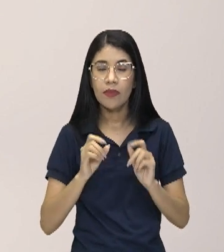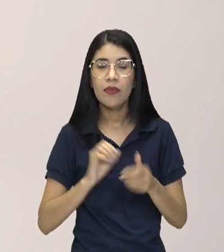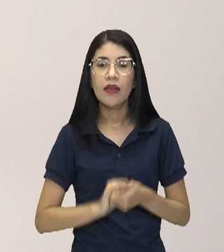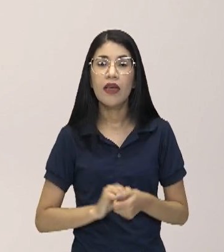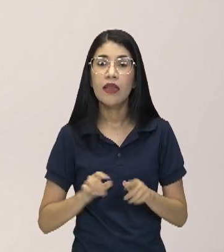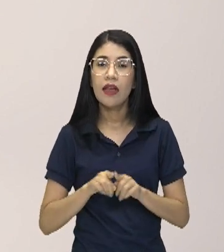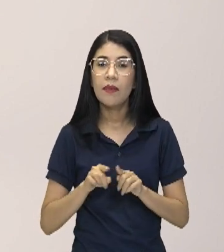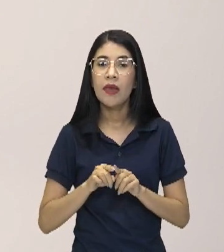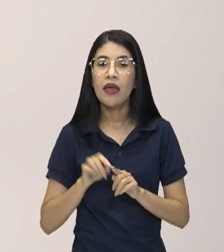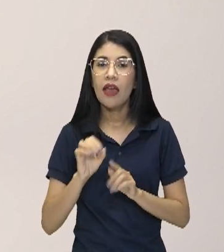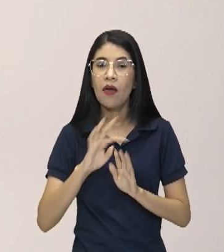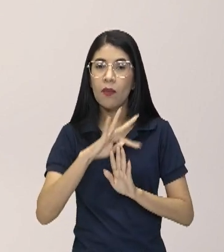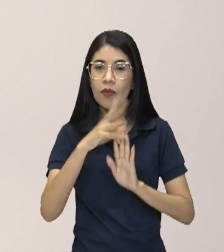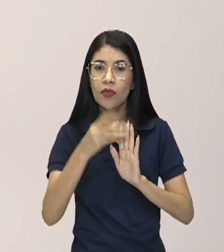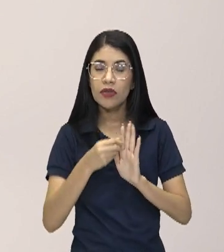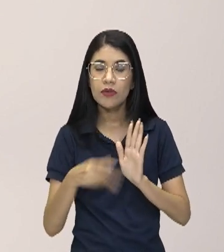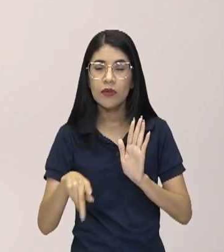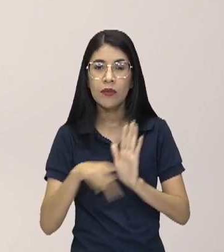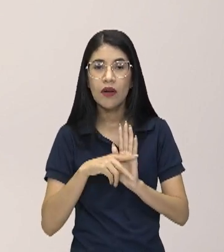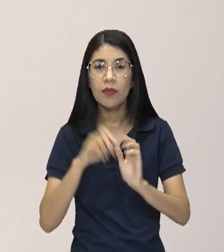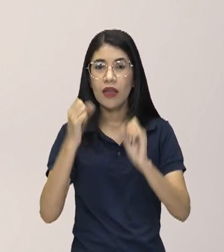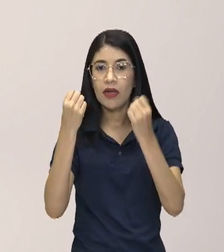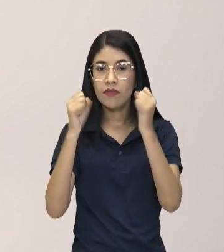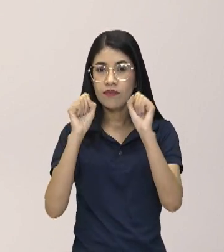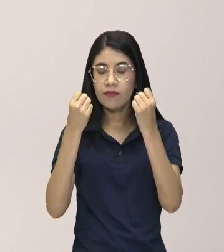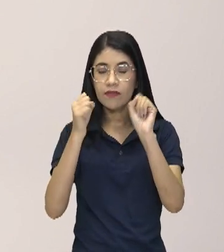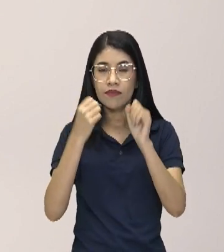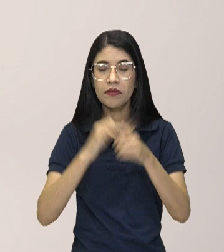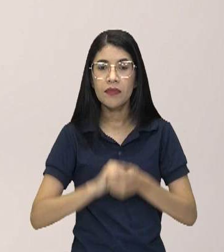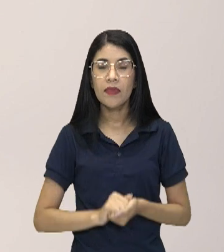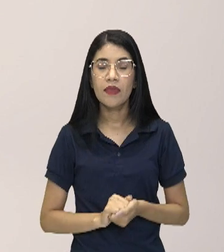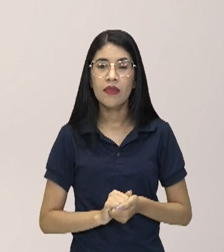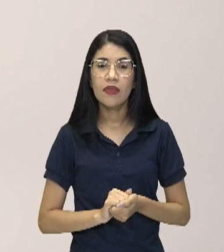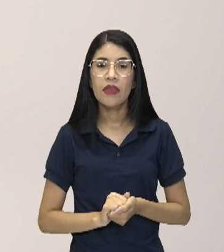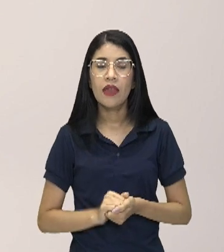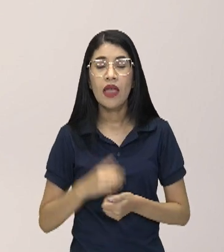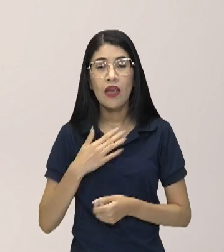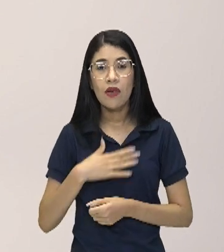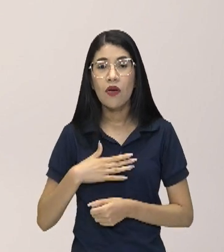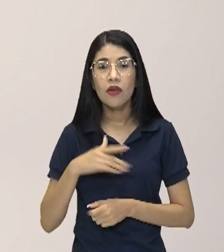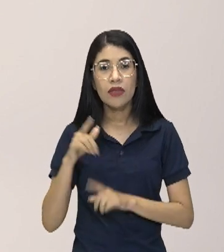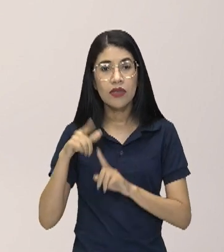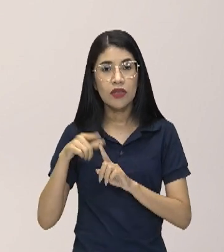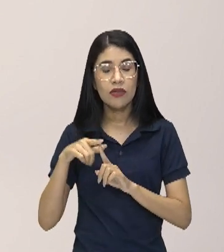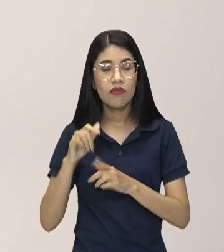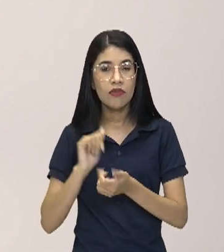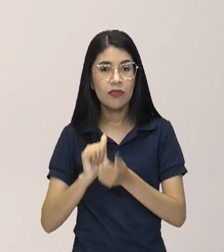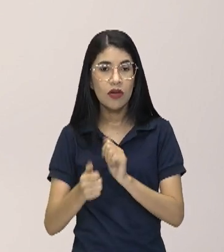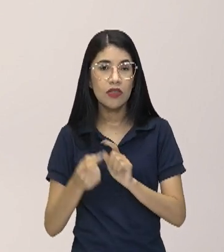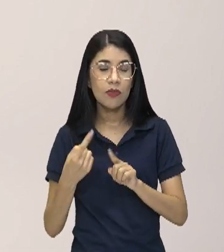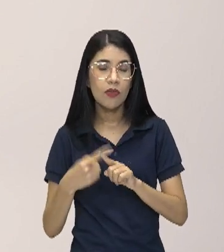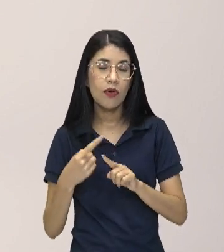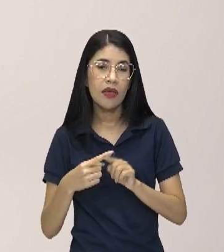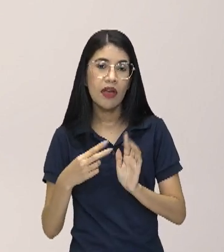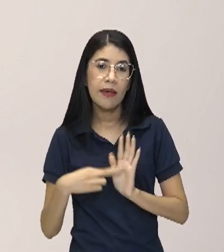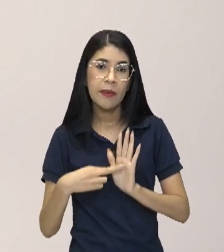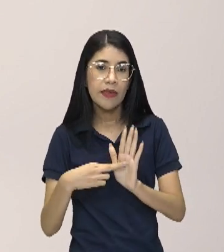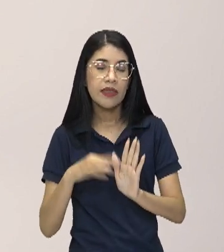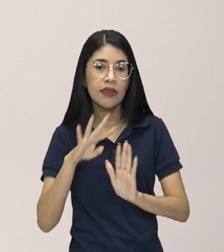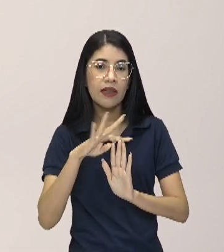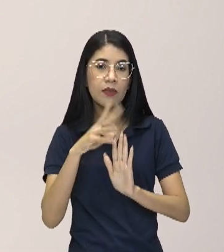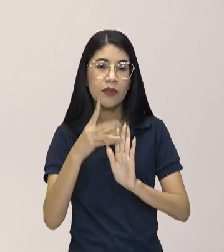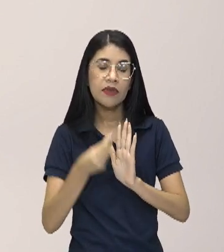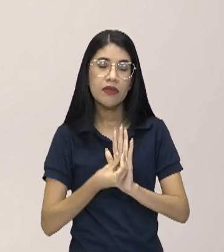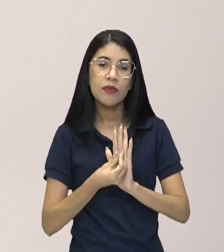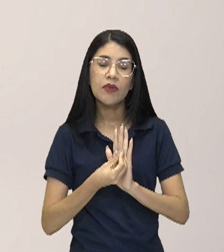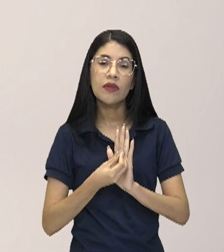aí, né, o símbolo da educação física. Eu gosto de modo particular desse esporte, porque é o símbolo da educação física, né, o